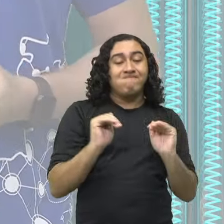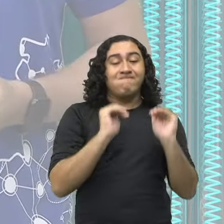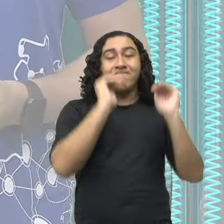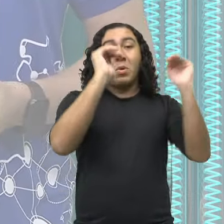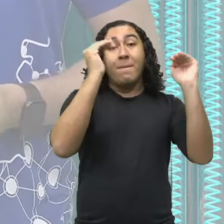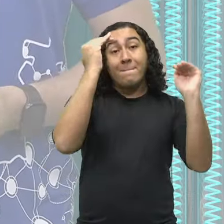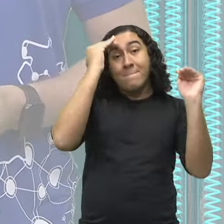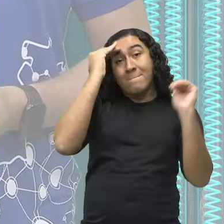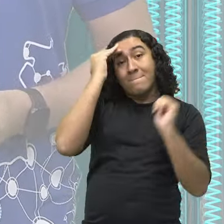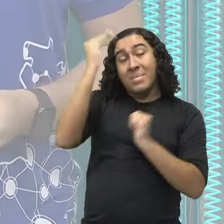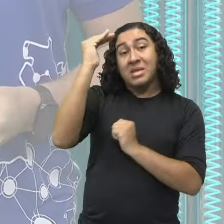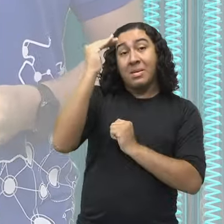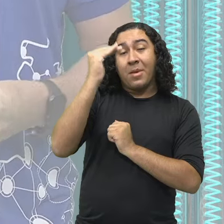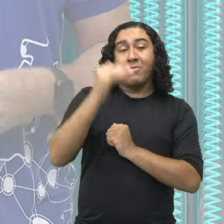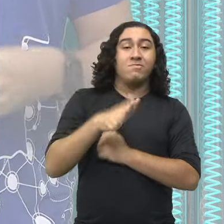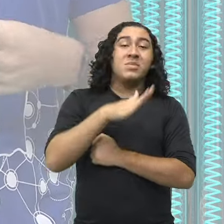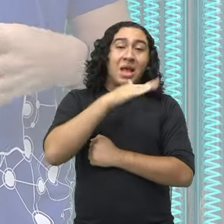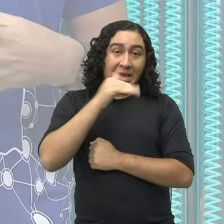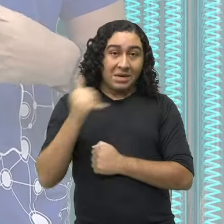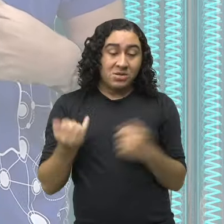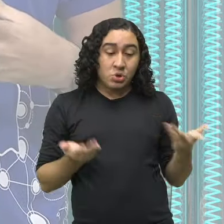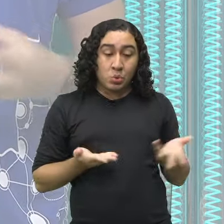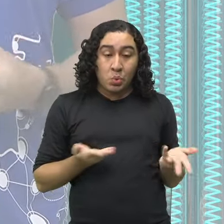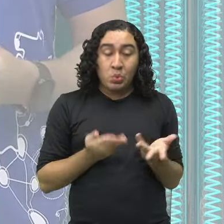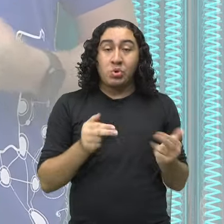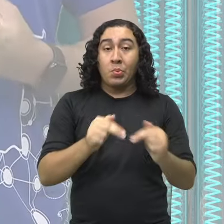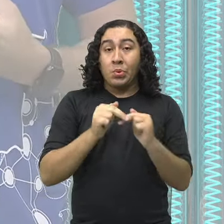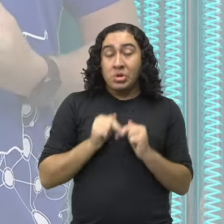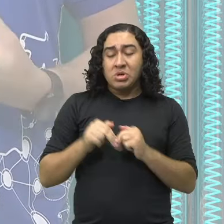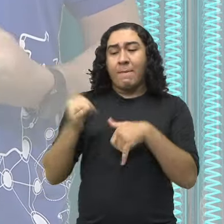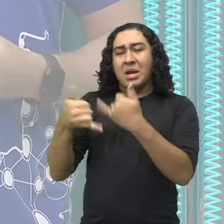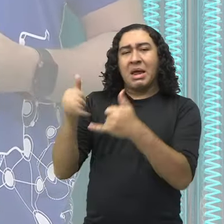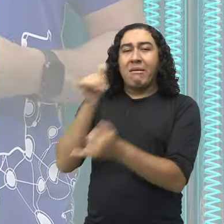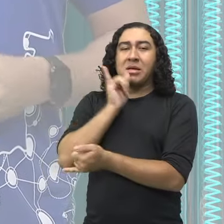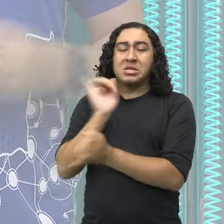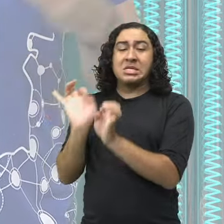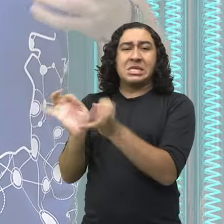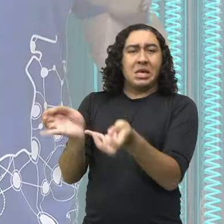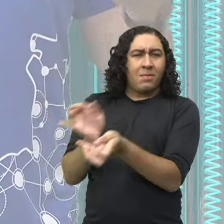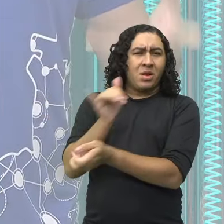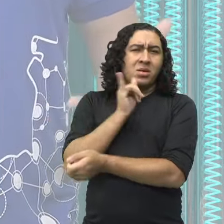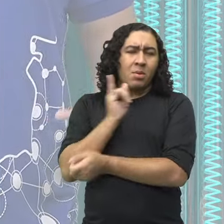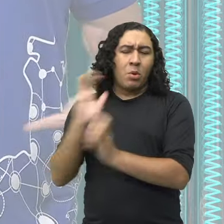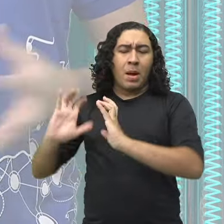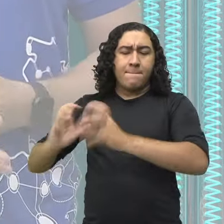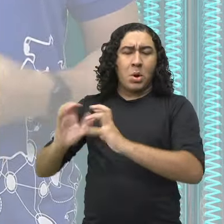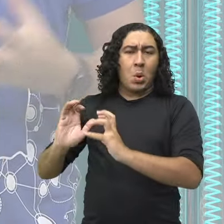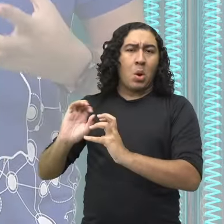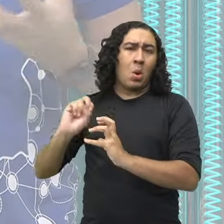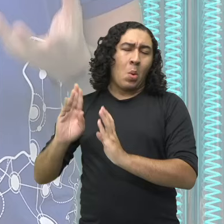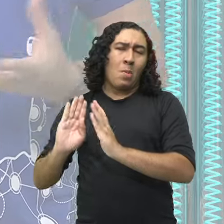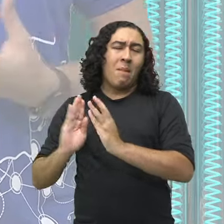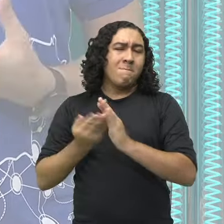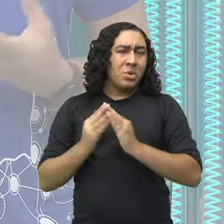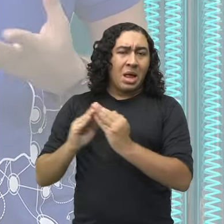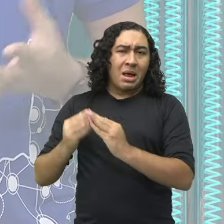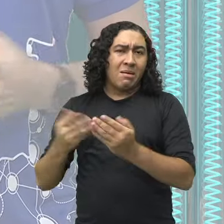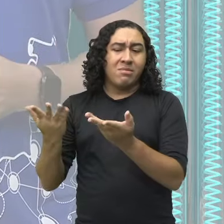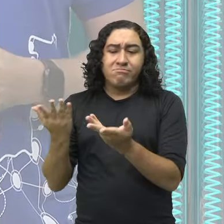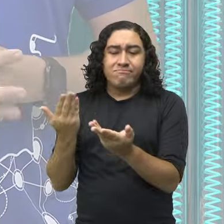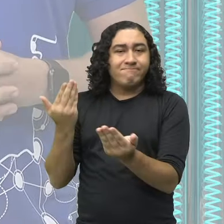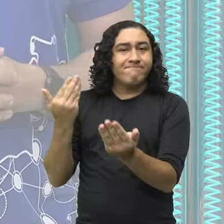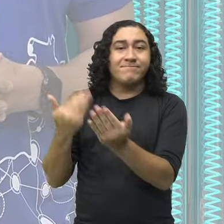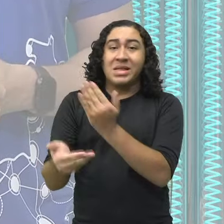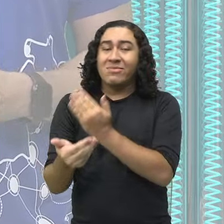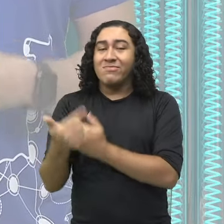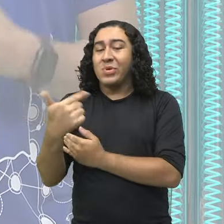né, na infância das nossas crianças. Então, brinquedos como uma bola, como de repente uma boneca, deixaram de ter